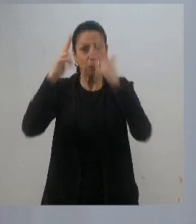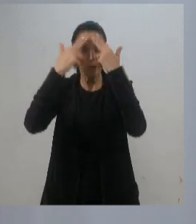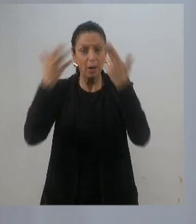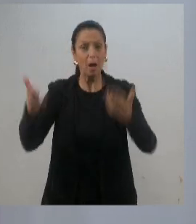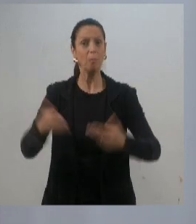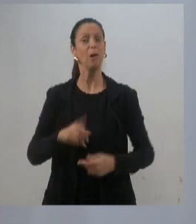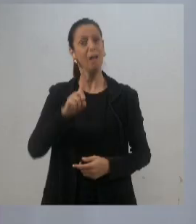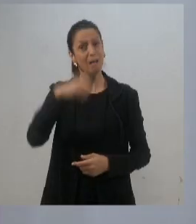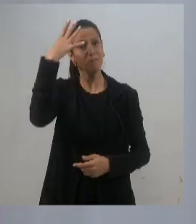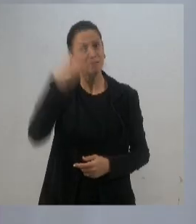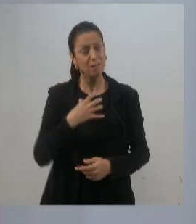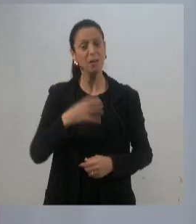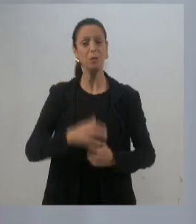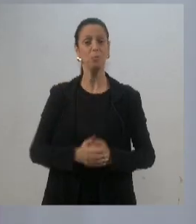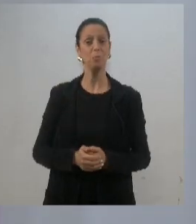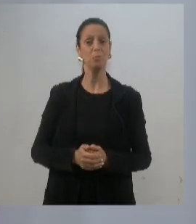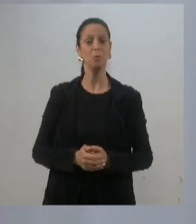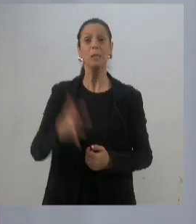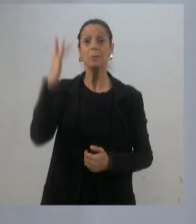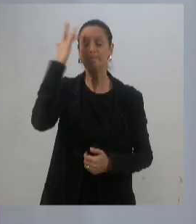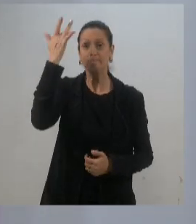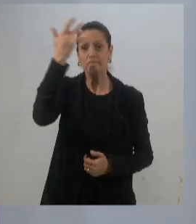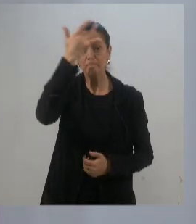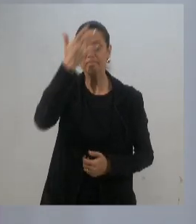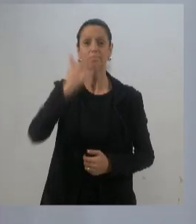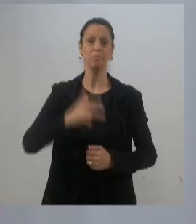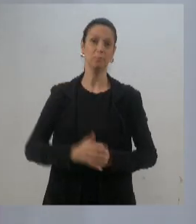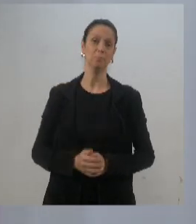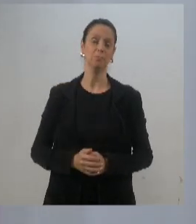Isso é sério, gente, isso é saúde mental. Nós tivemos